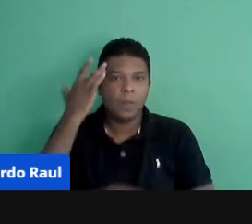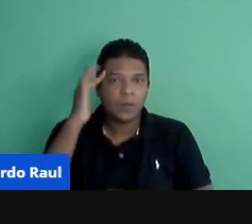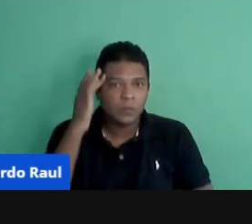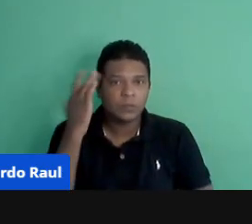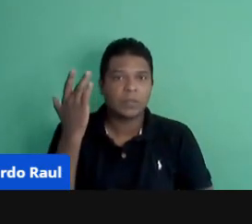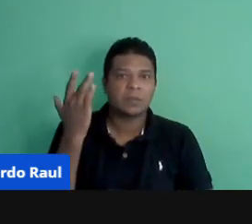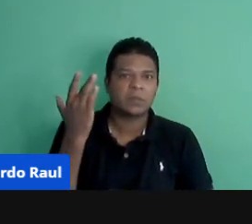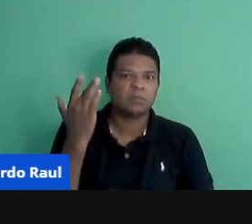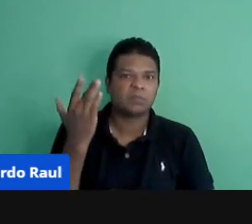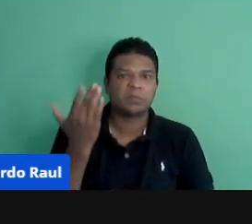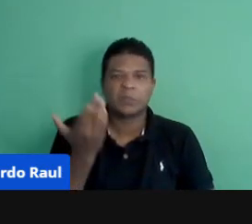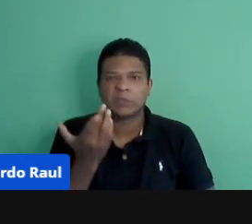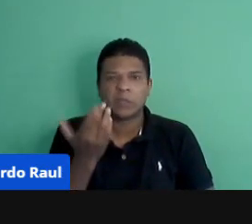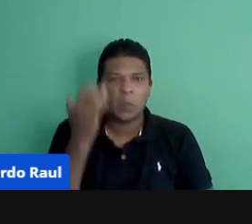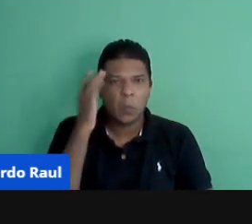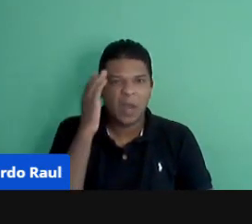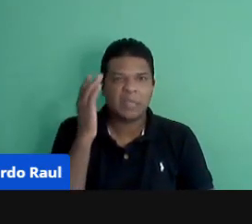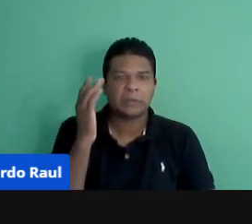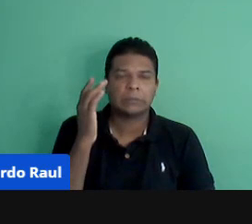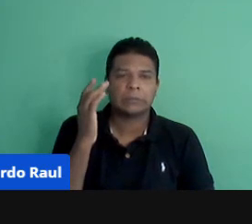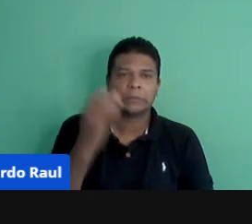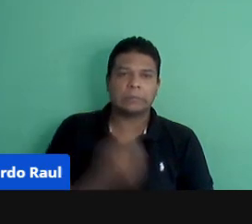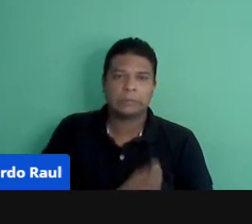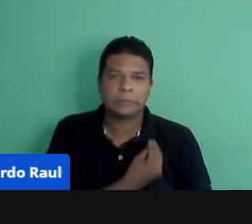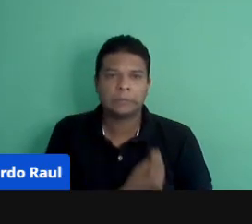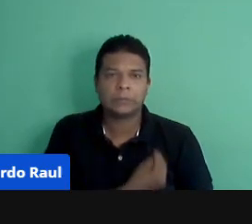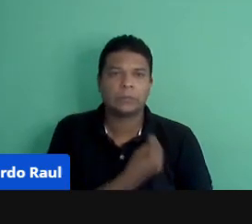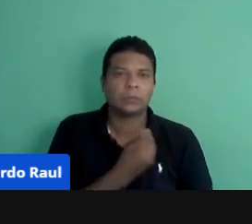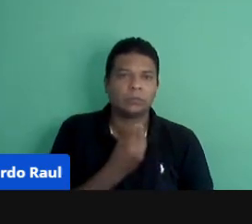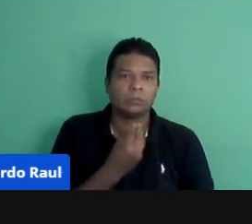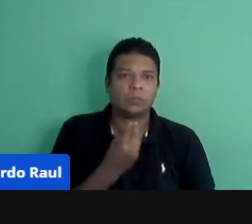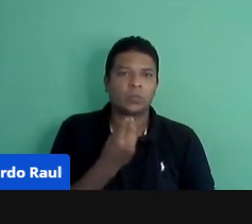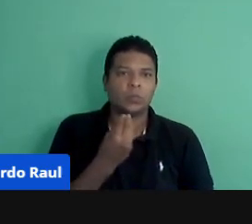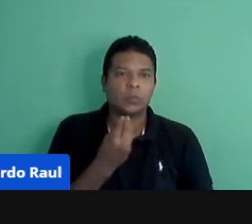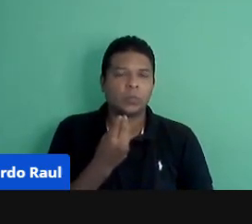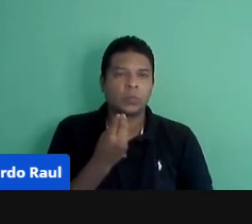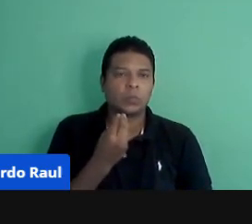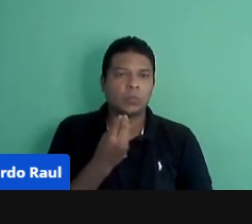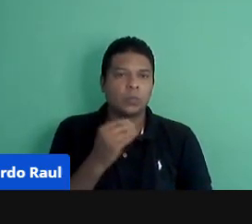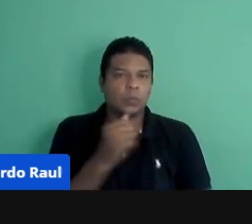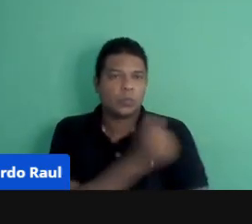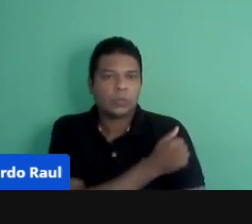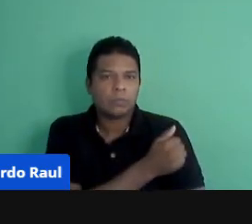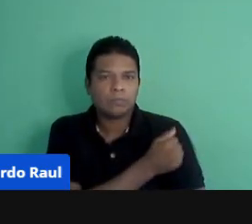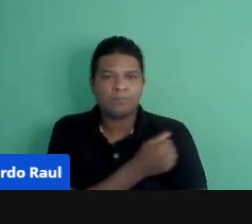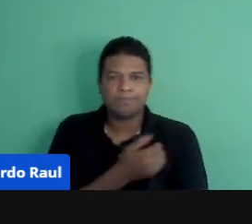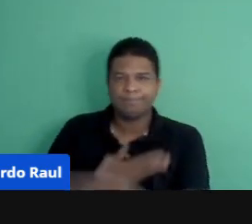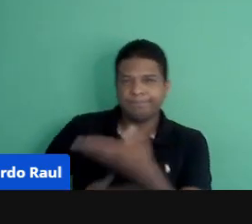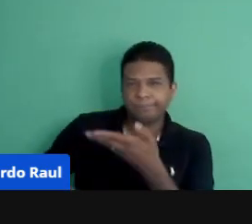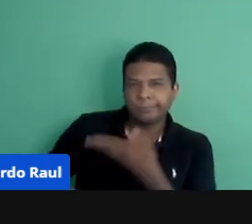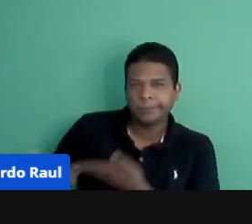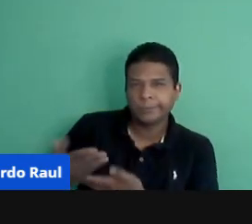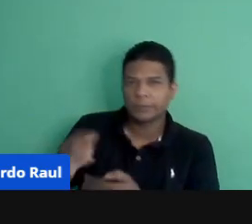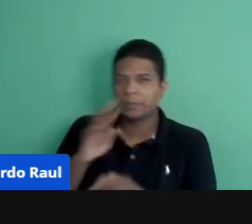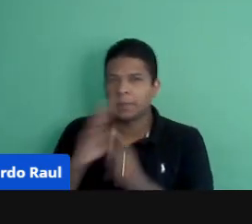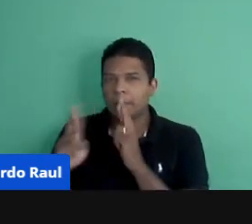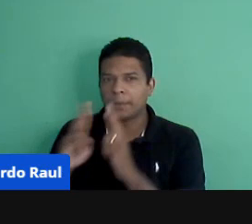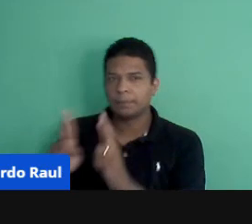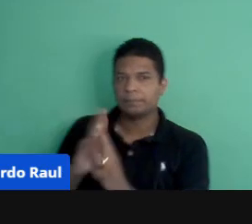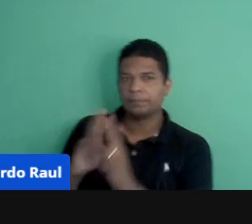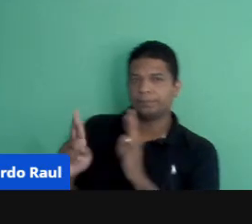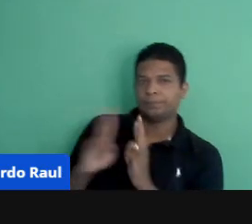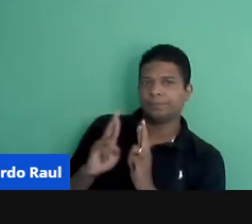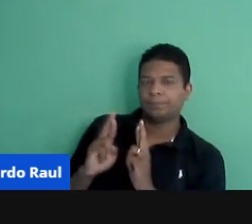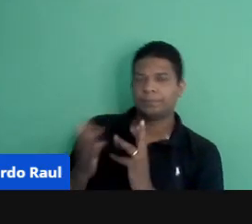teria uma participação muito grande, e eu tenho realmente turmas, como o caso da professora Elisângela,